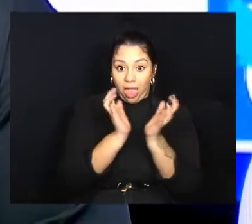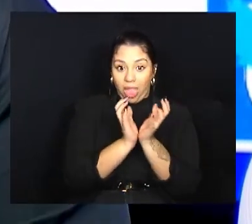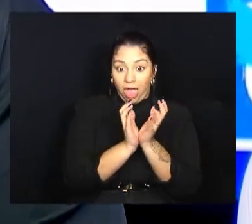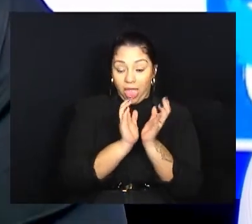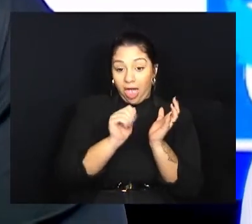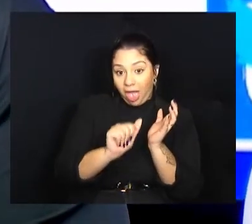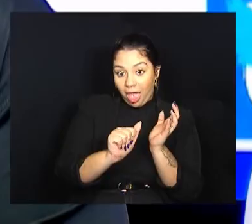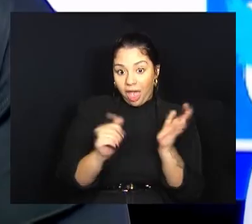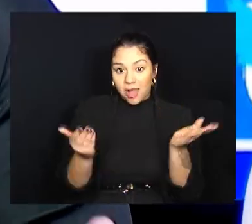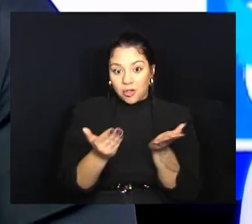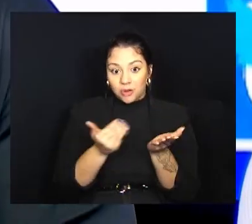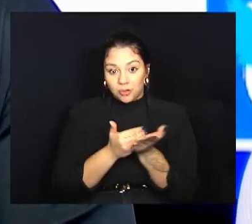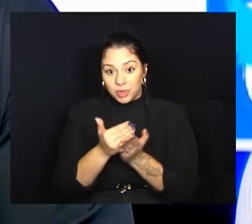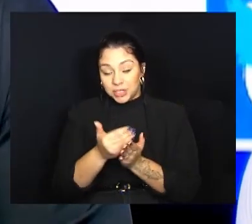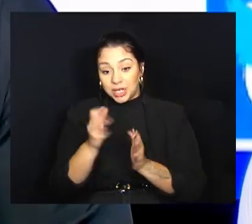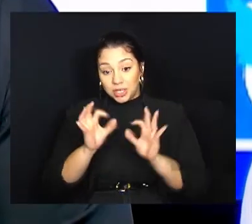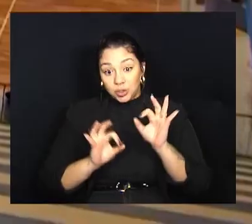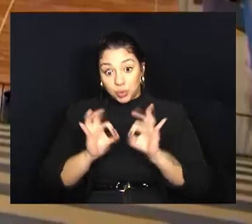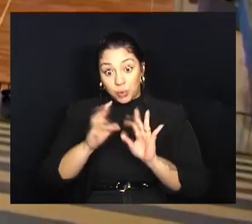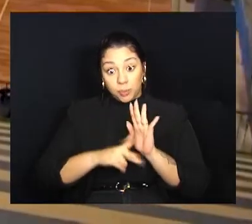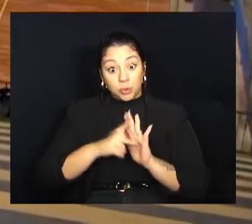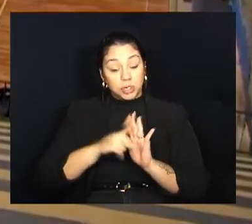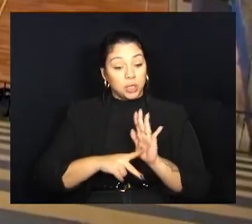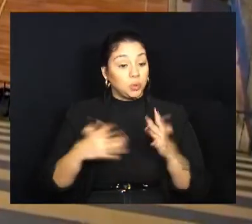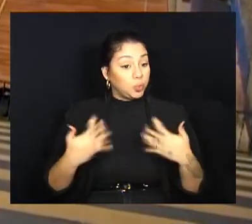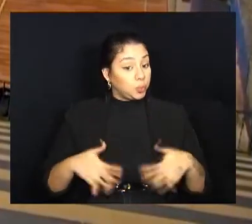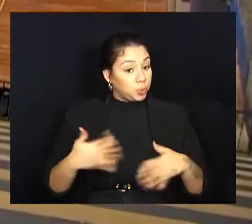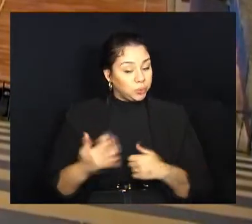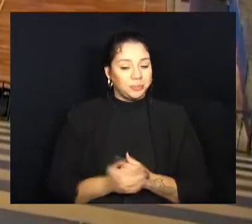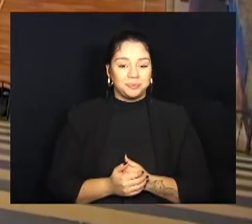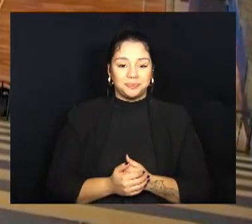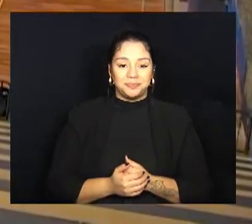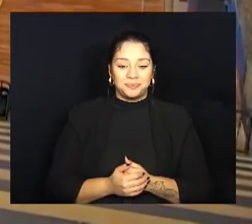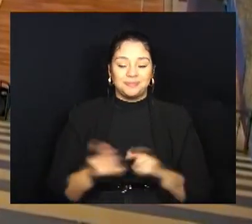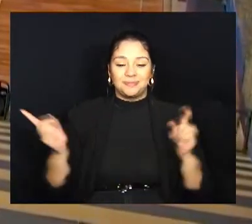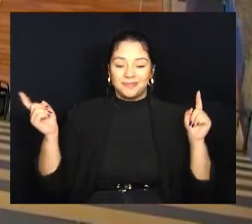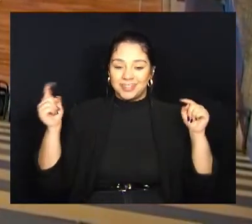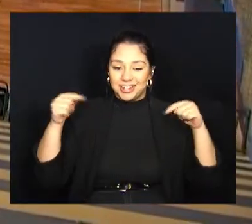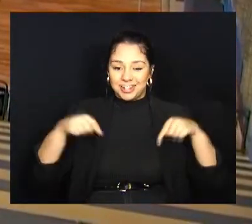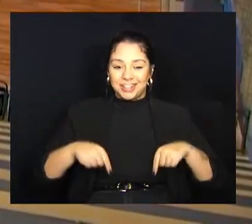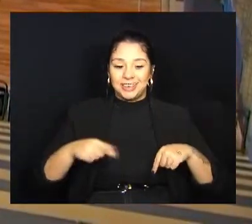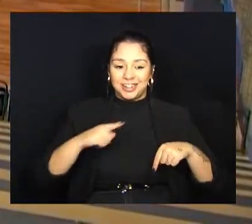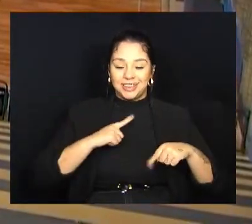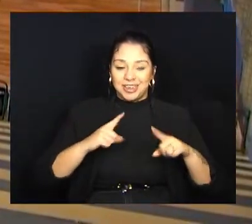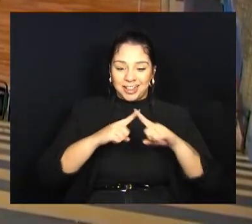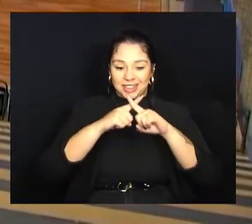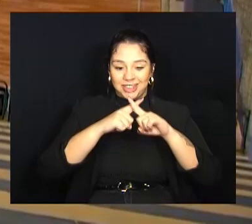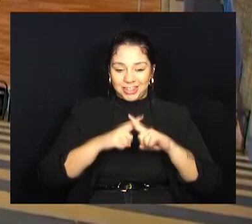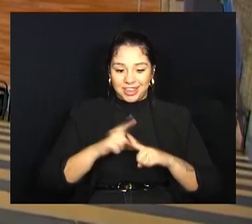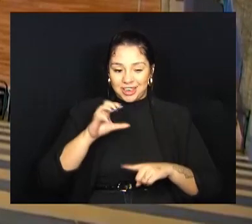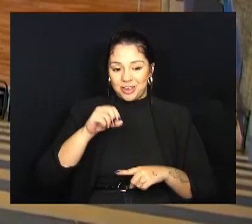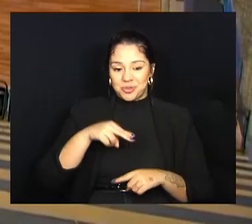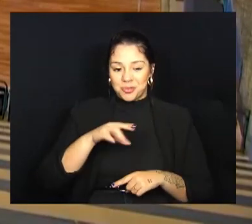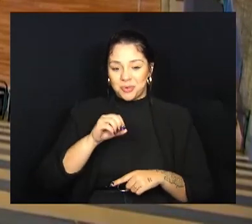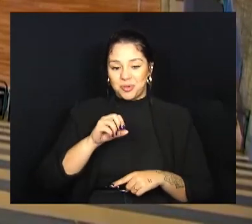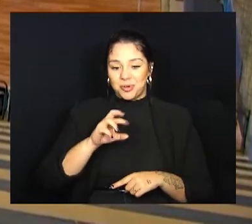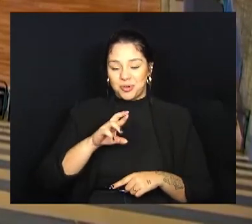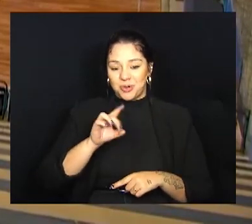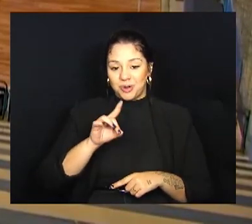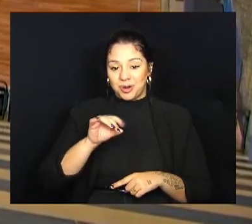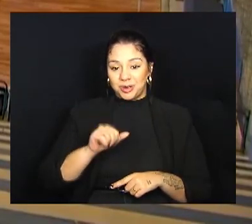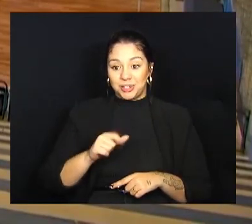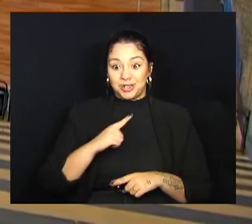um projeto grande já. E a casa do Campinas será o ginásio do Concórdia, onde jogava a última